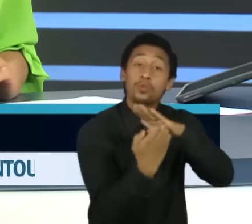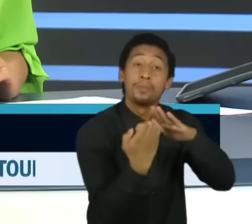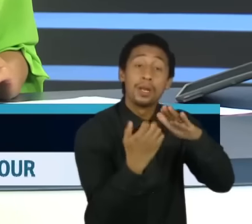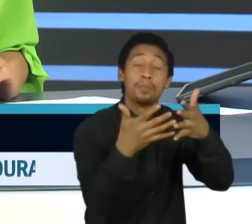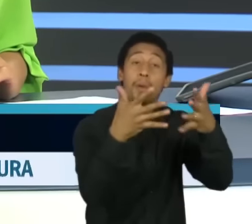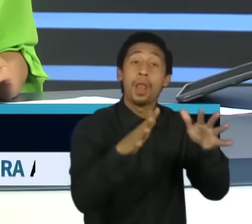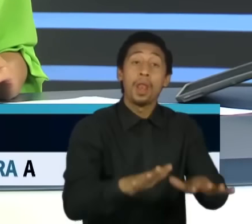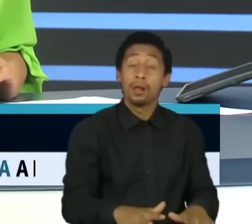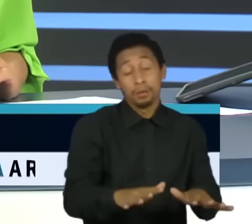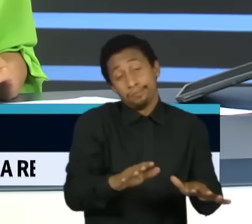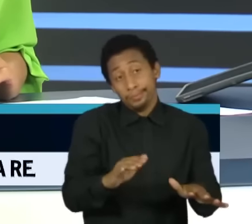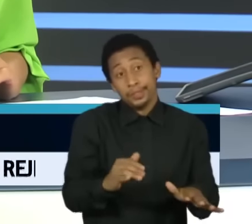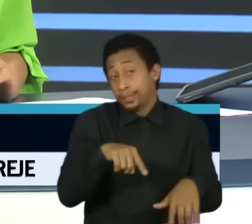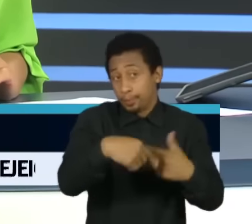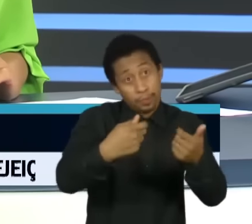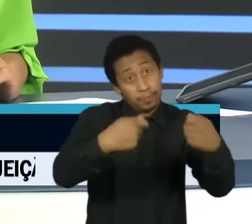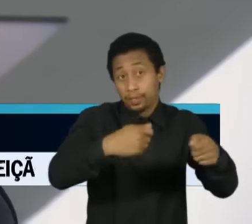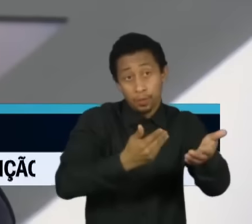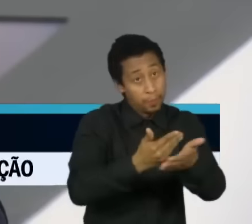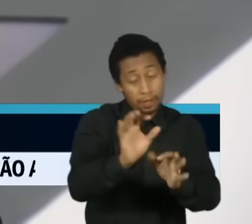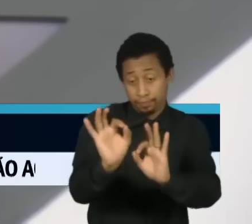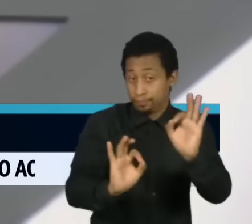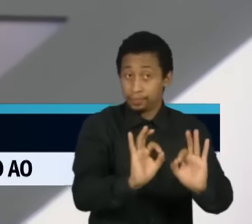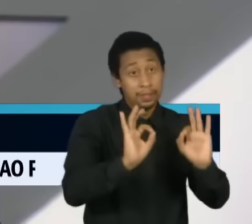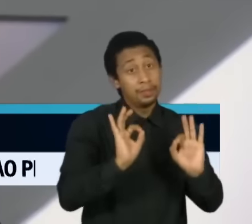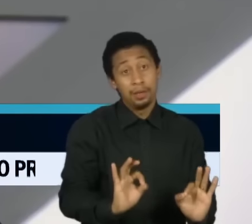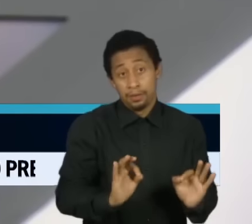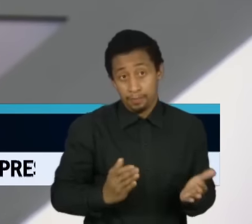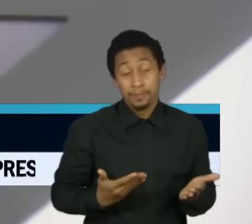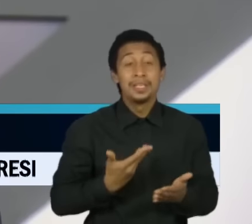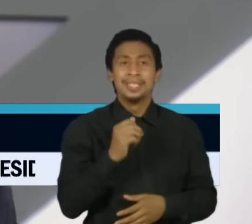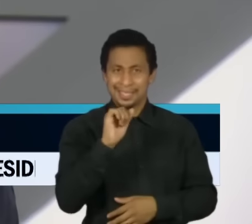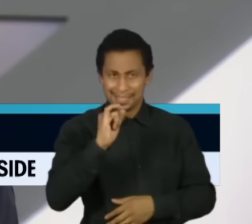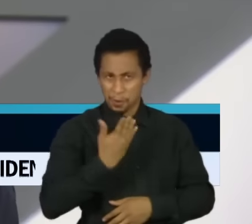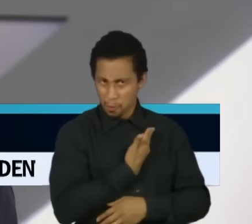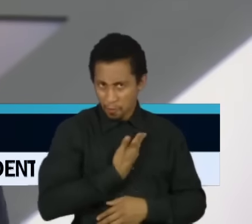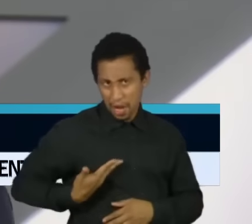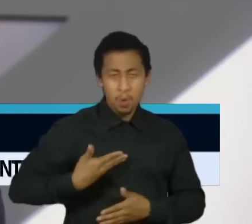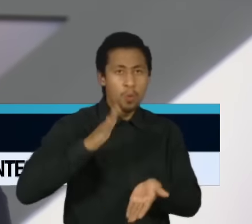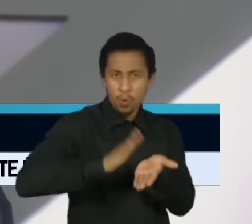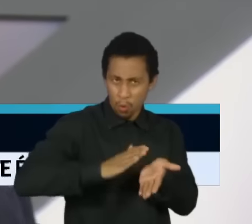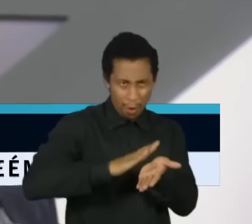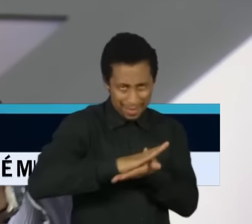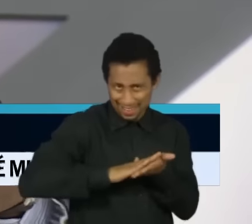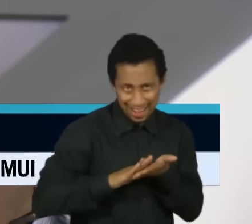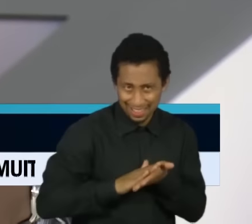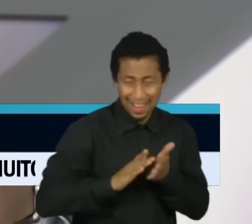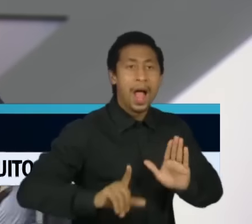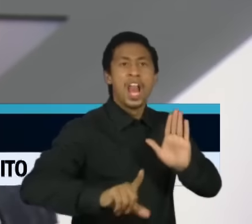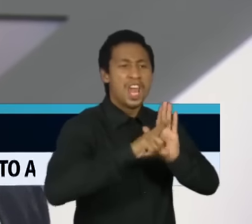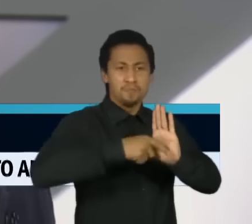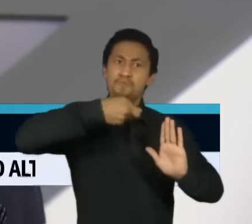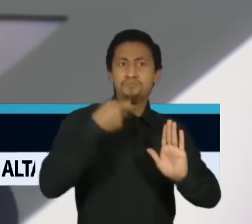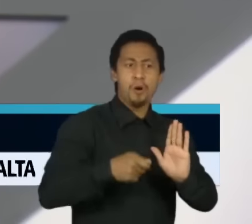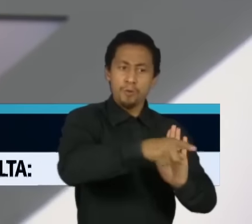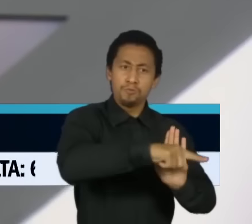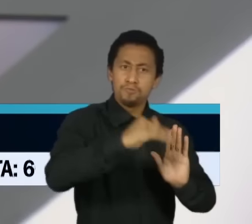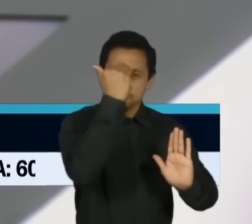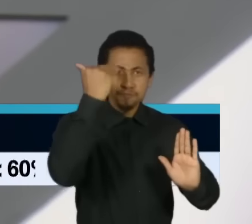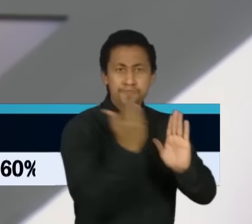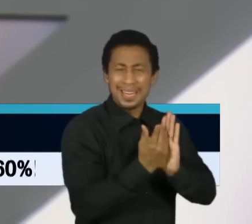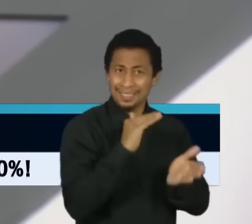inércia, sobretudo do Estado. Olha, se o Estado não faz cumprir as leis e não cumpre a sua parte de impedir que as